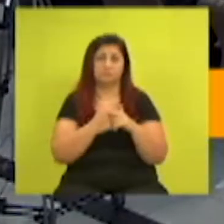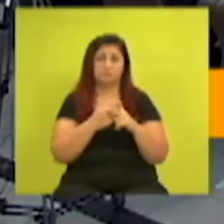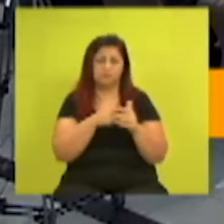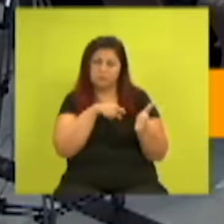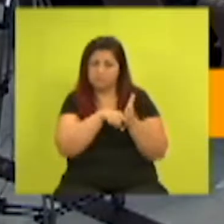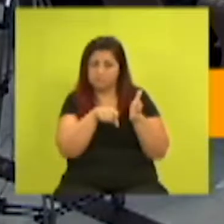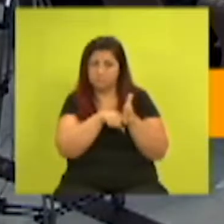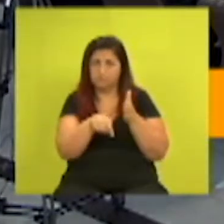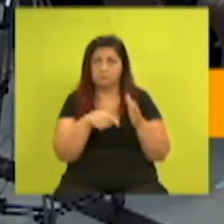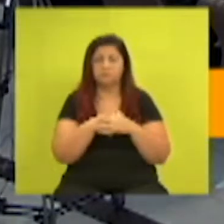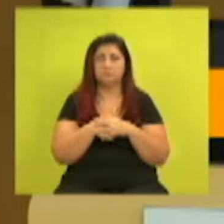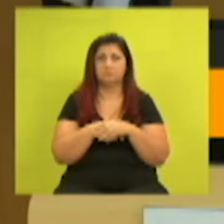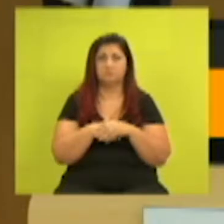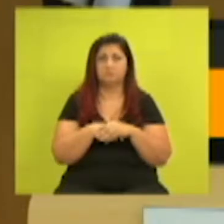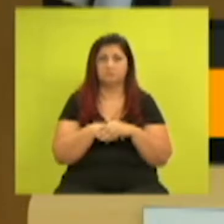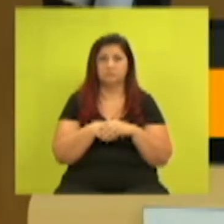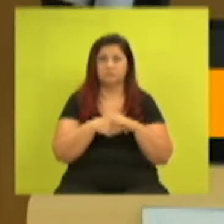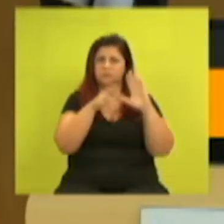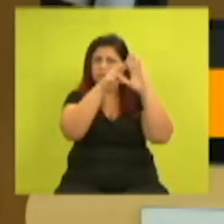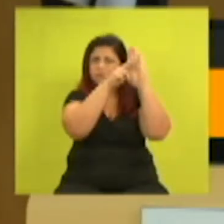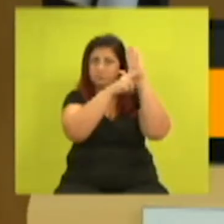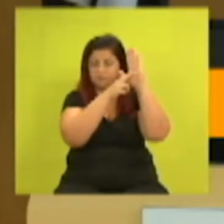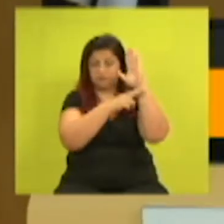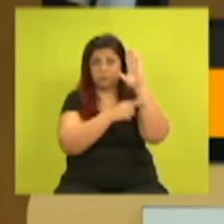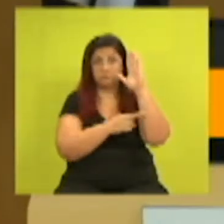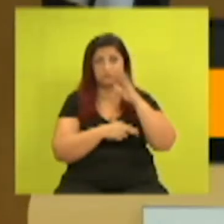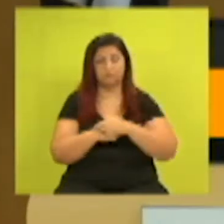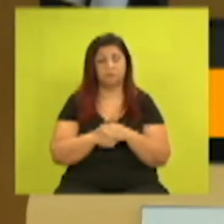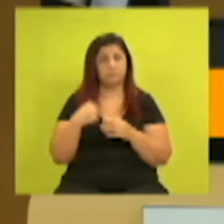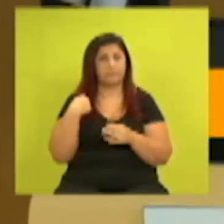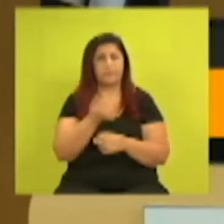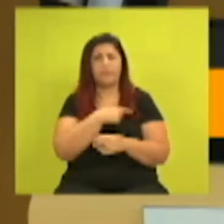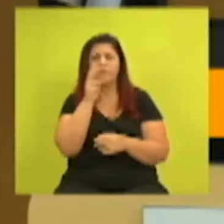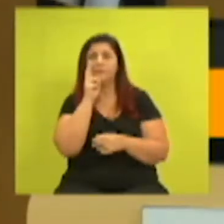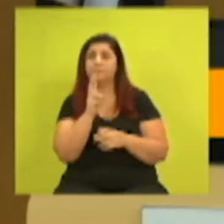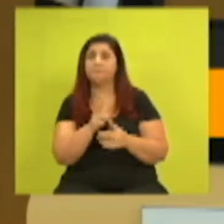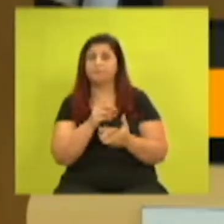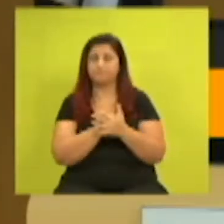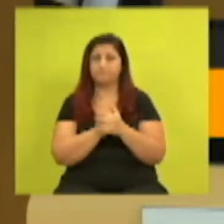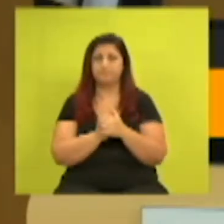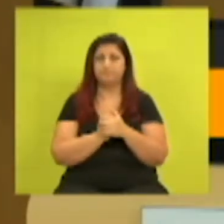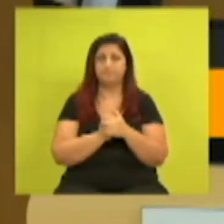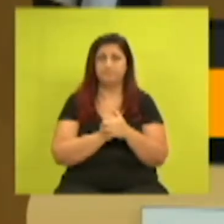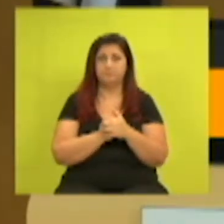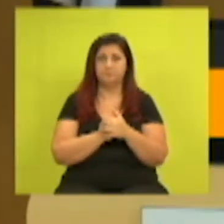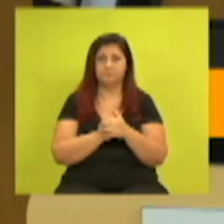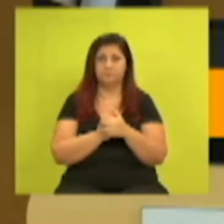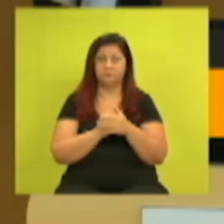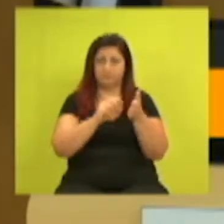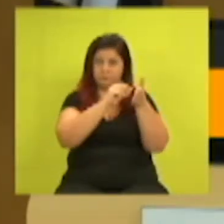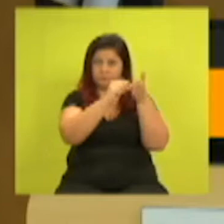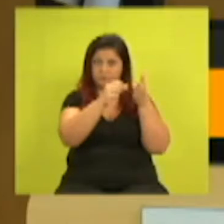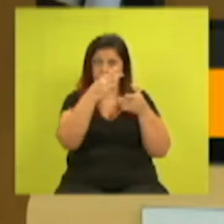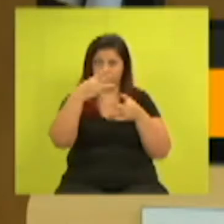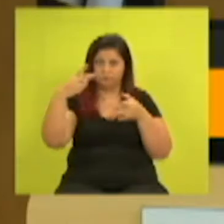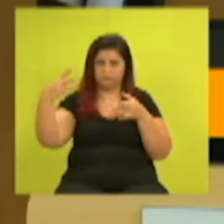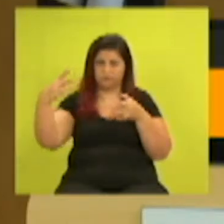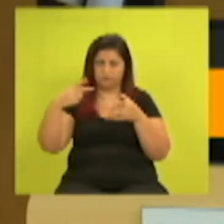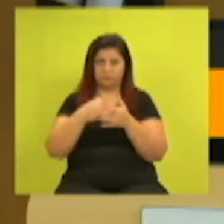estudando o regimento interno, nós observamos que o artigo